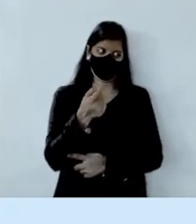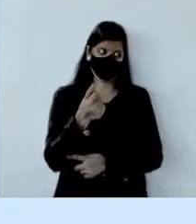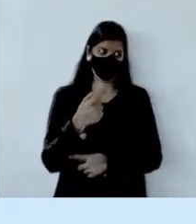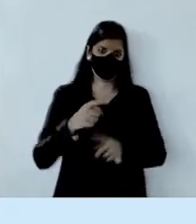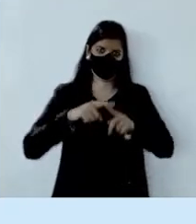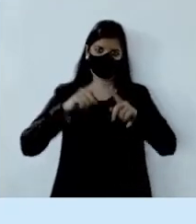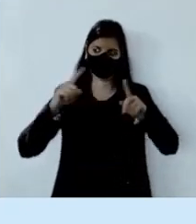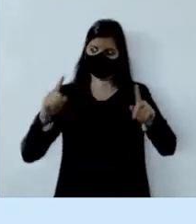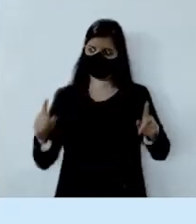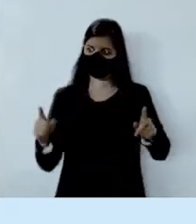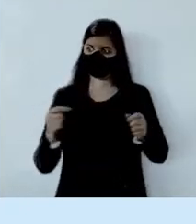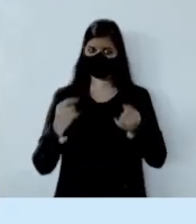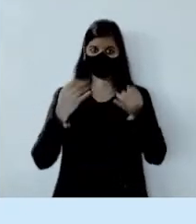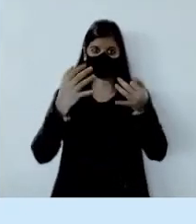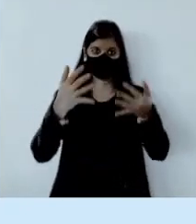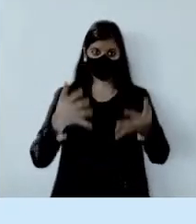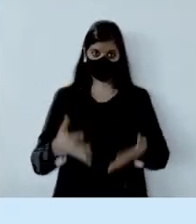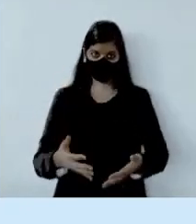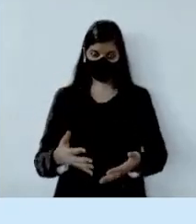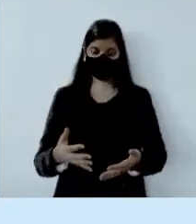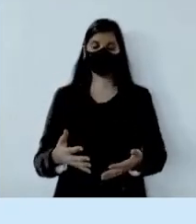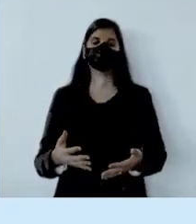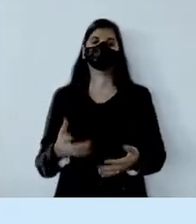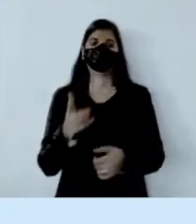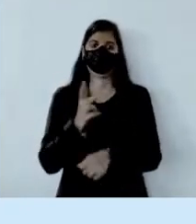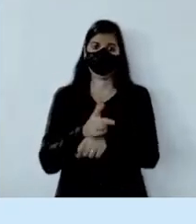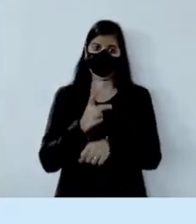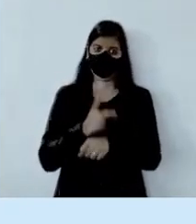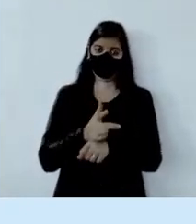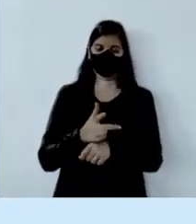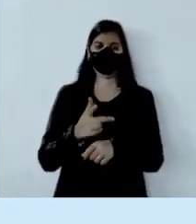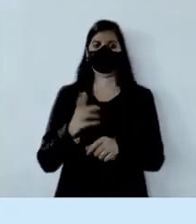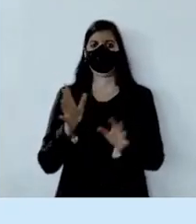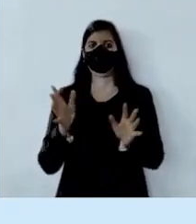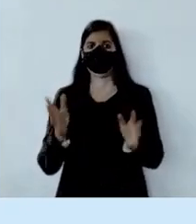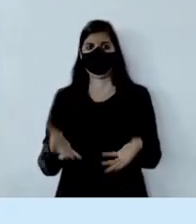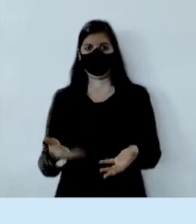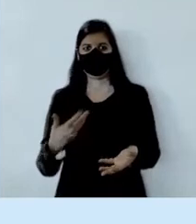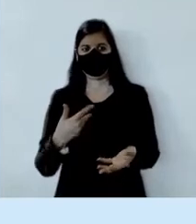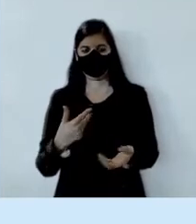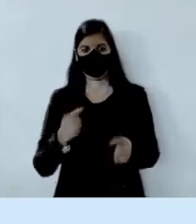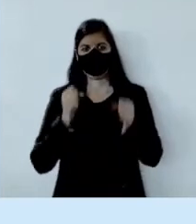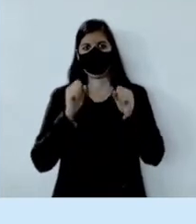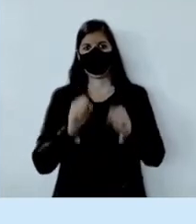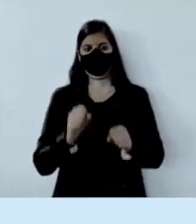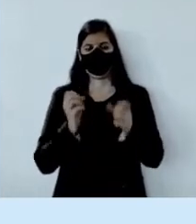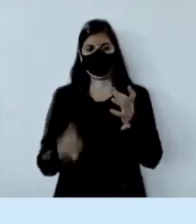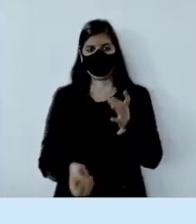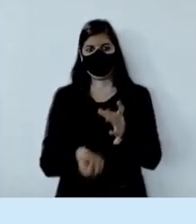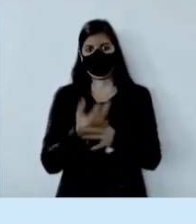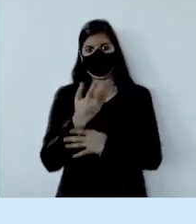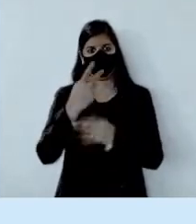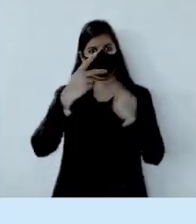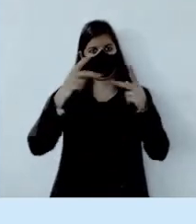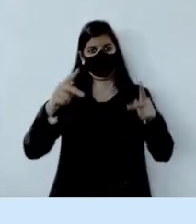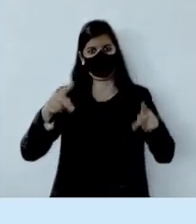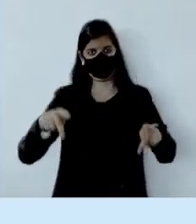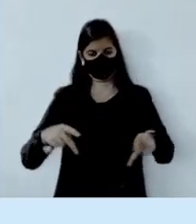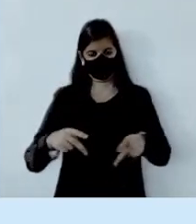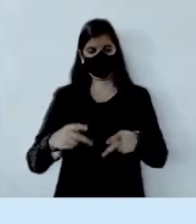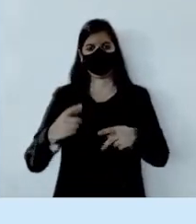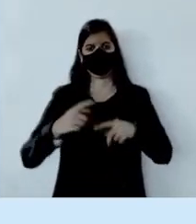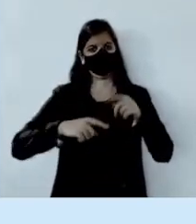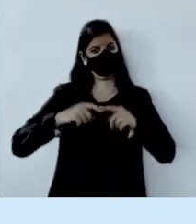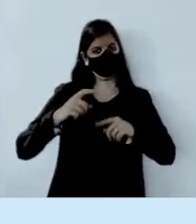com essa explicação da vídeo, né? Com a solidificação, você já pode construir, né, o seu mobiliário da